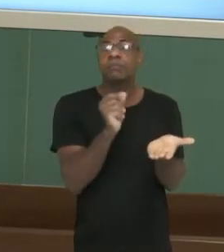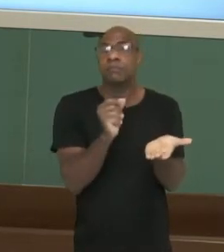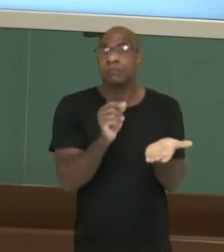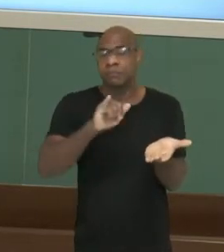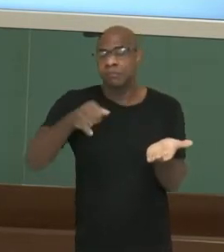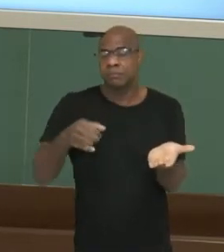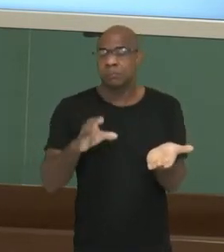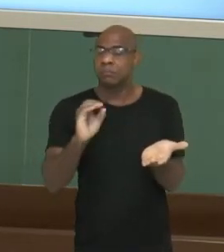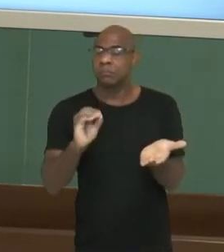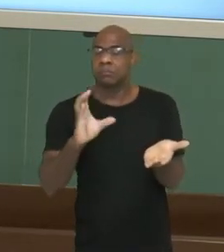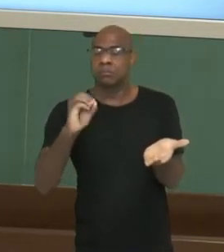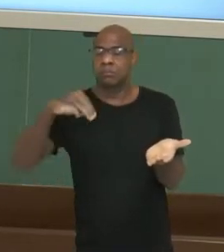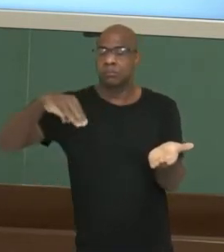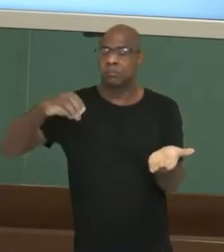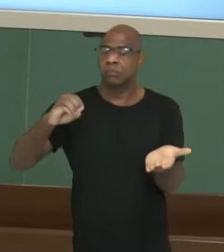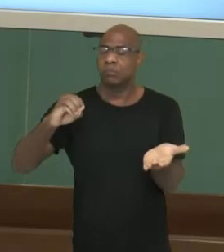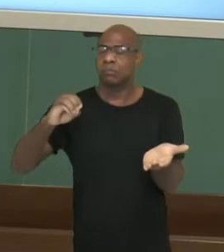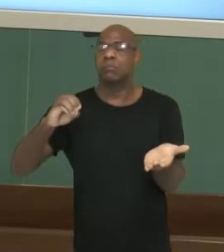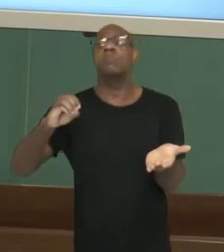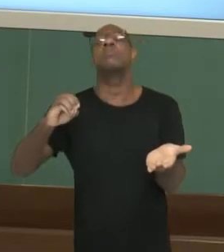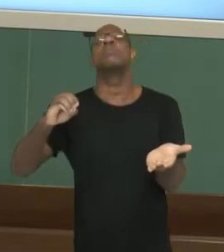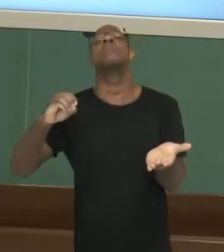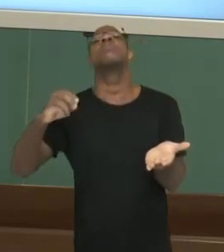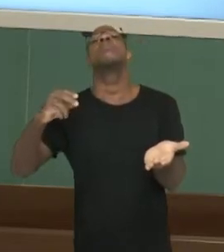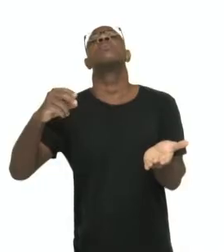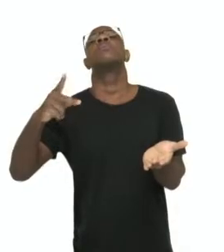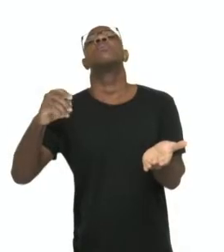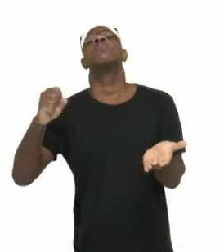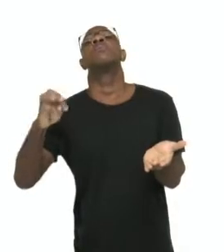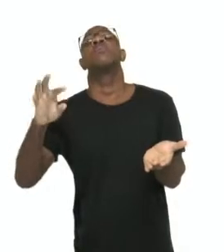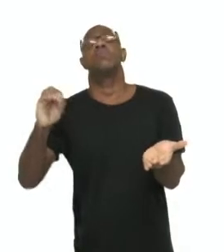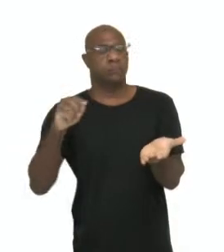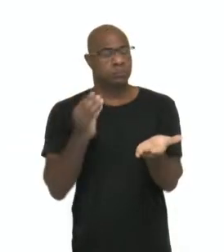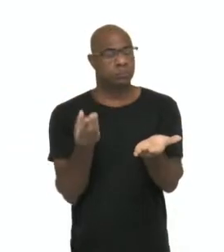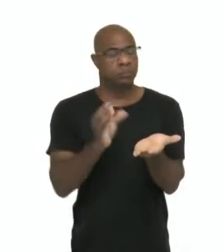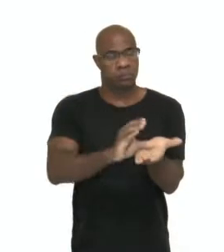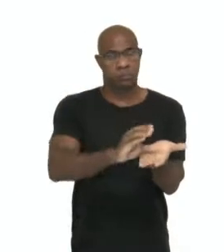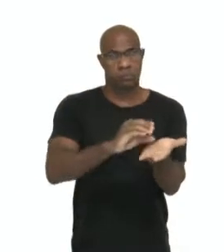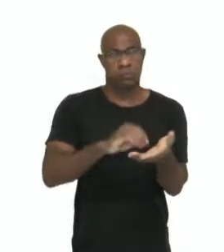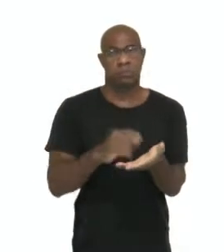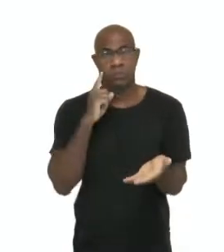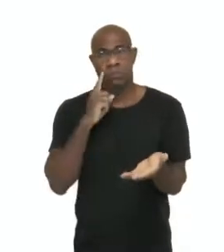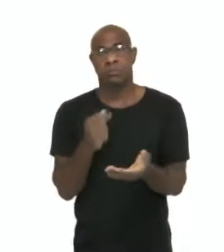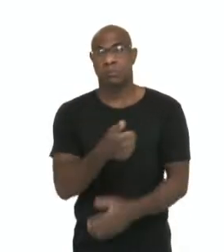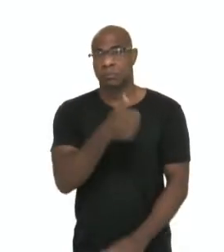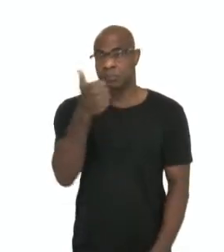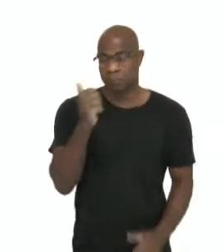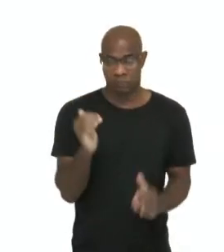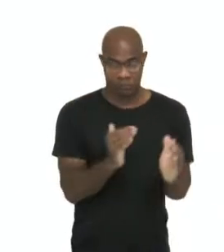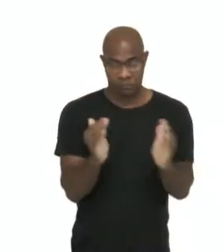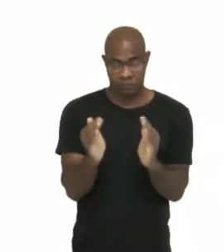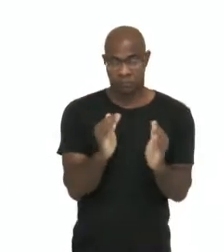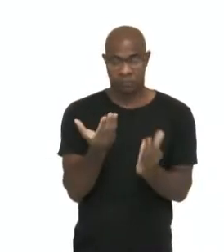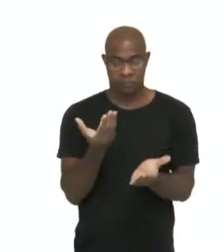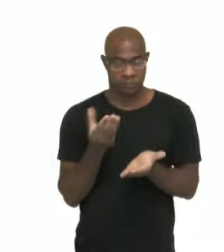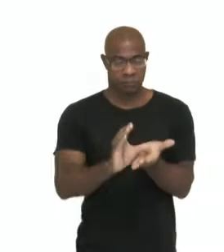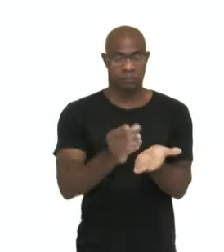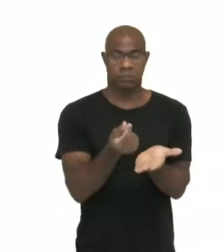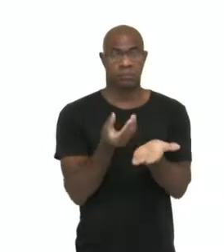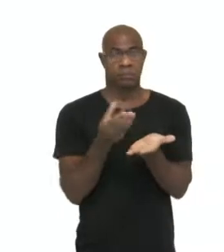de juros compostos, tá bom? Apenas ao final do primeiro período de aplicação, essa modalidade